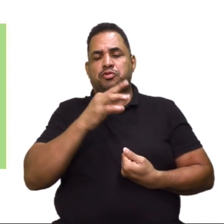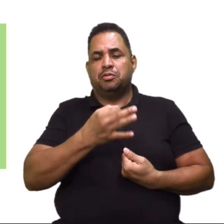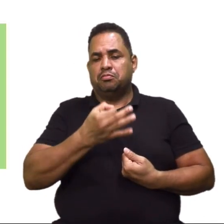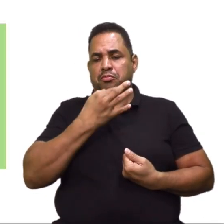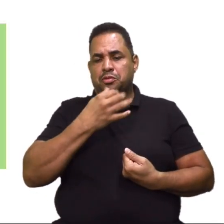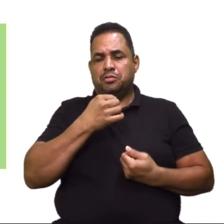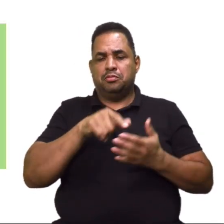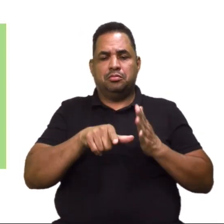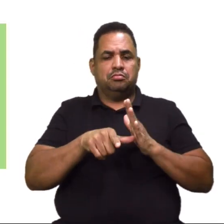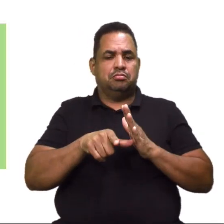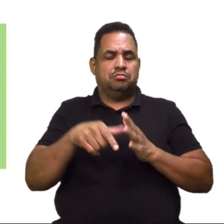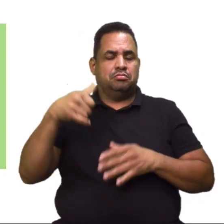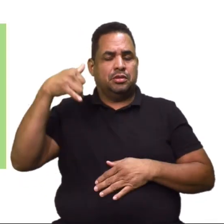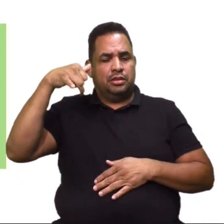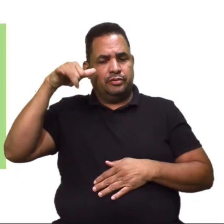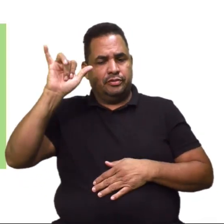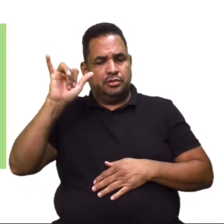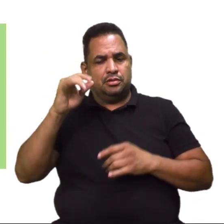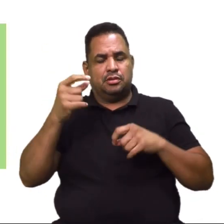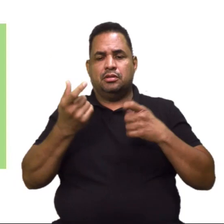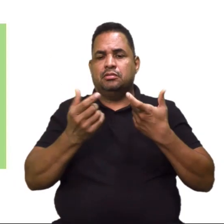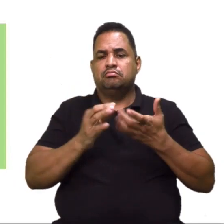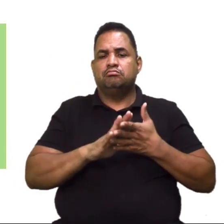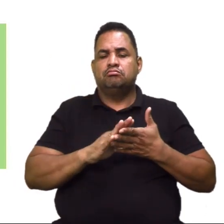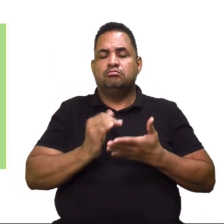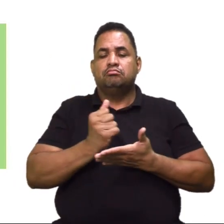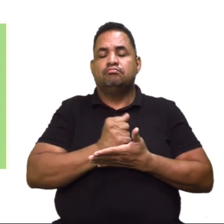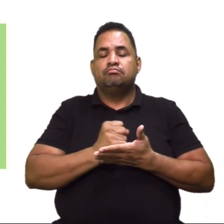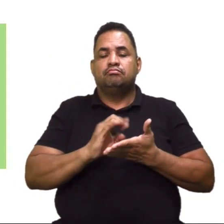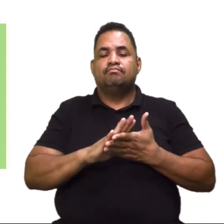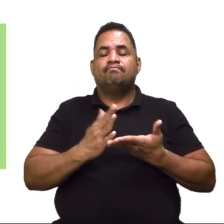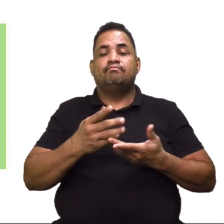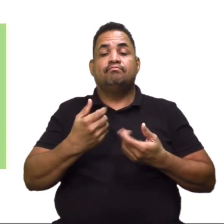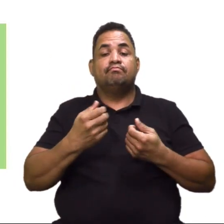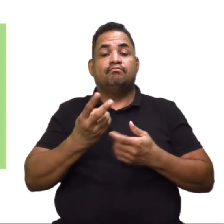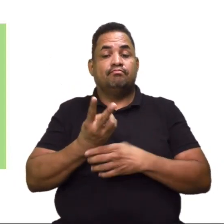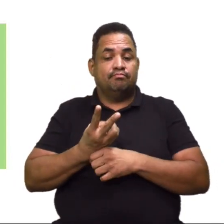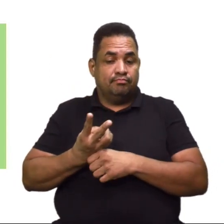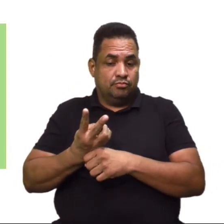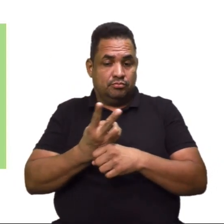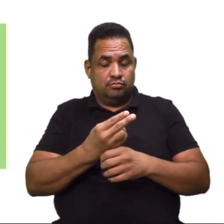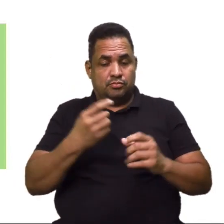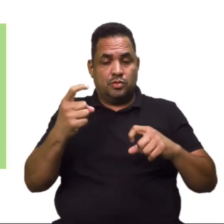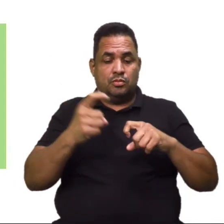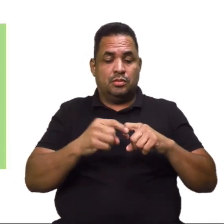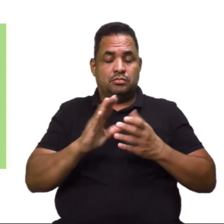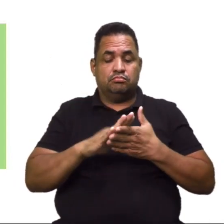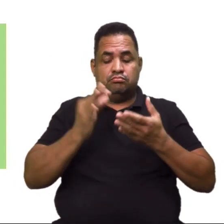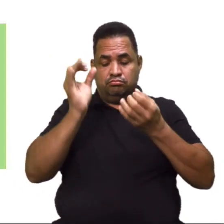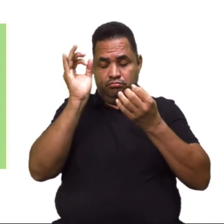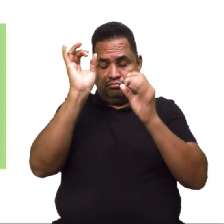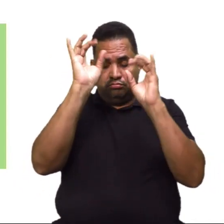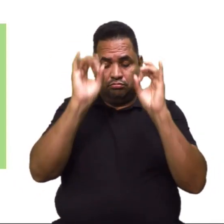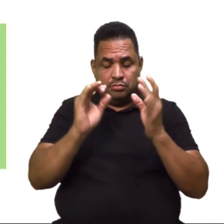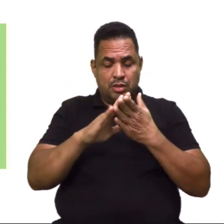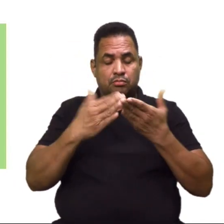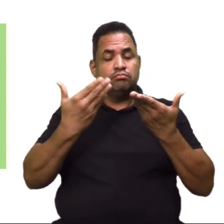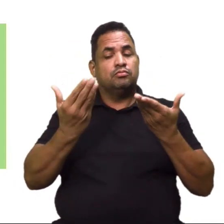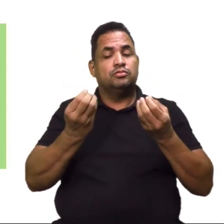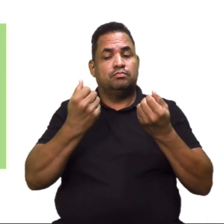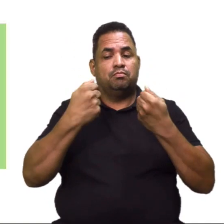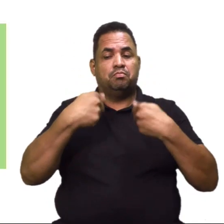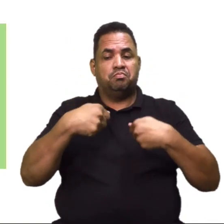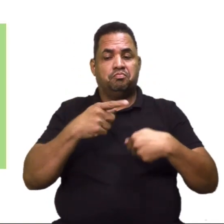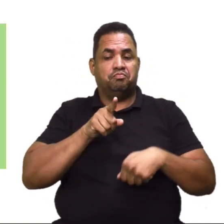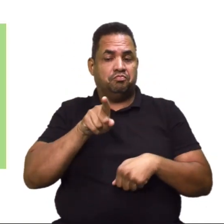Então, por isso você tem que procurar o seu médico para realmente ver qual é o seu perfil para aquele método contraceptivo. Aí